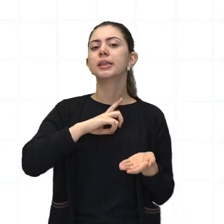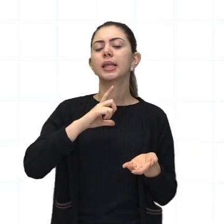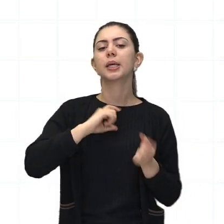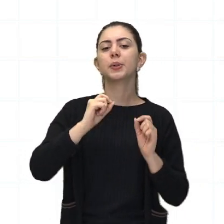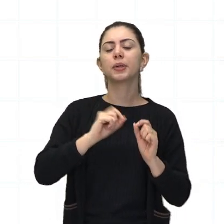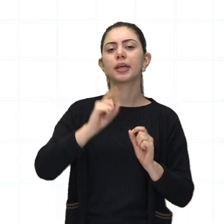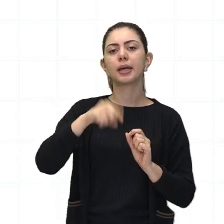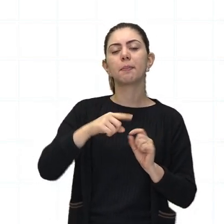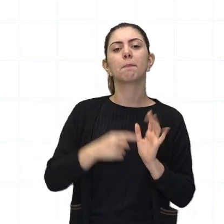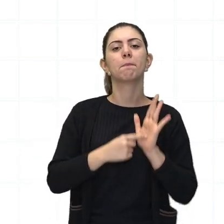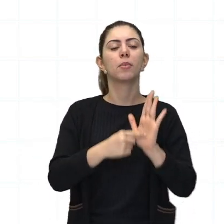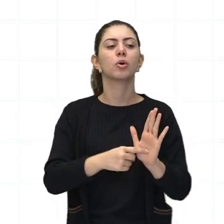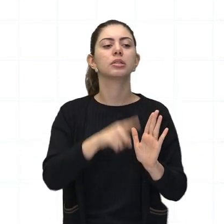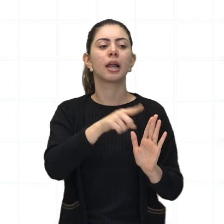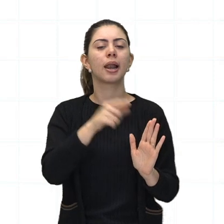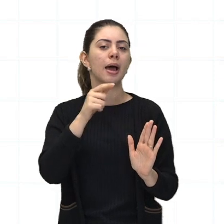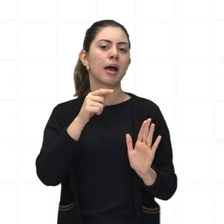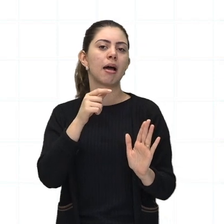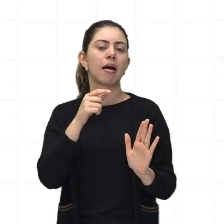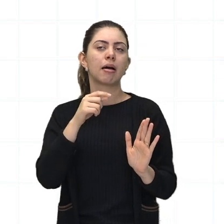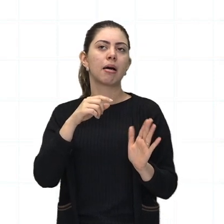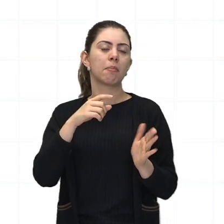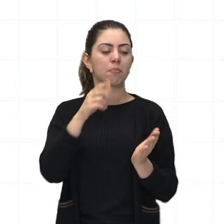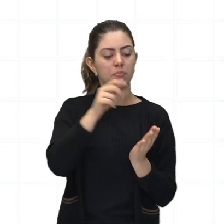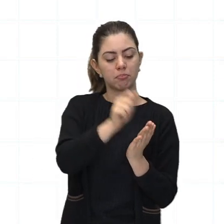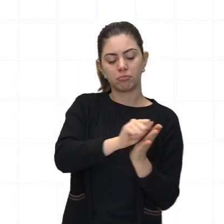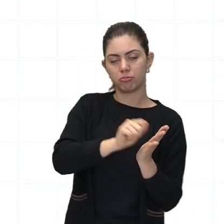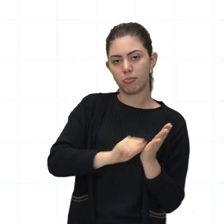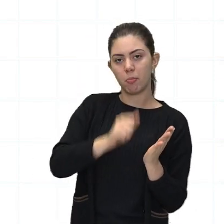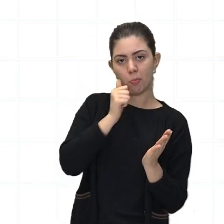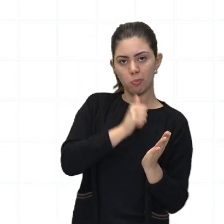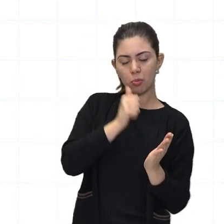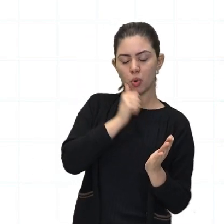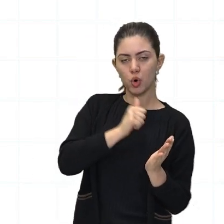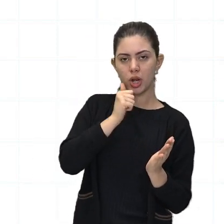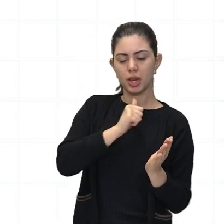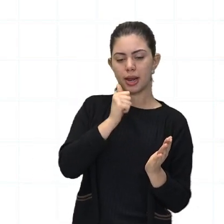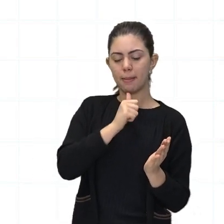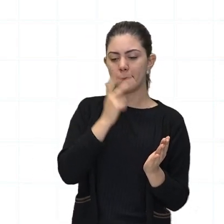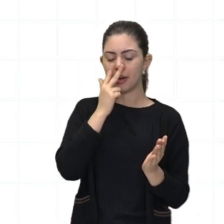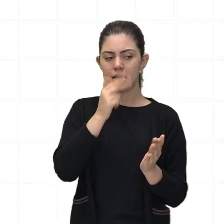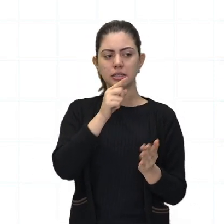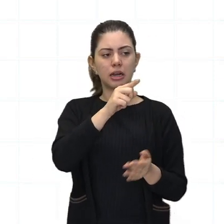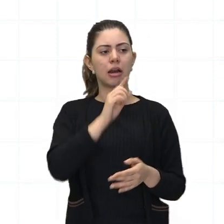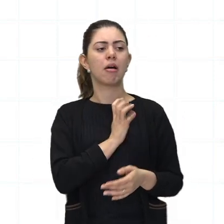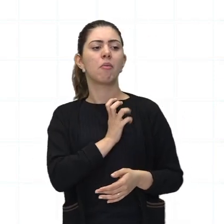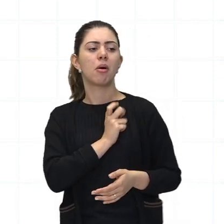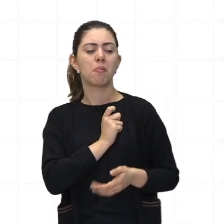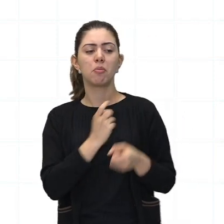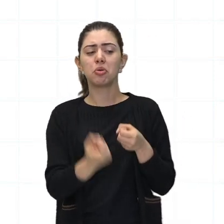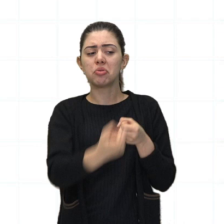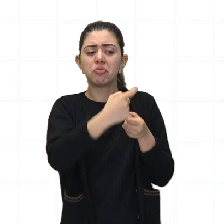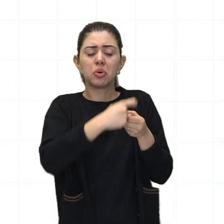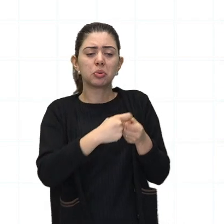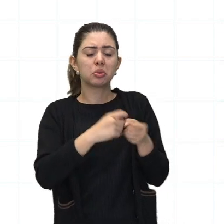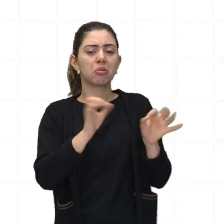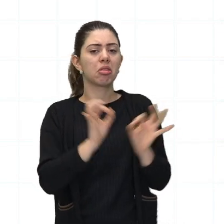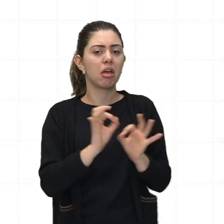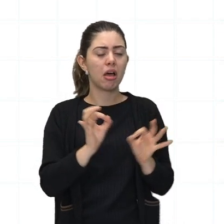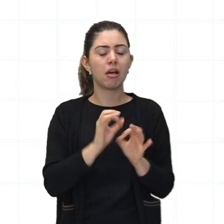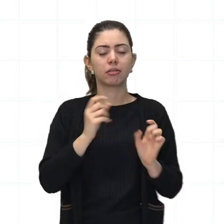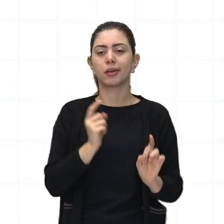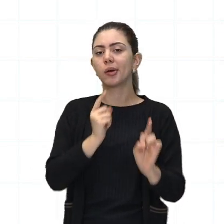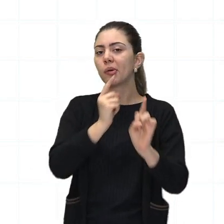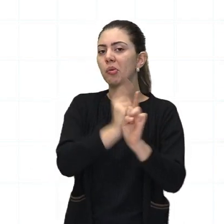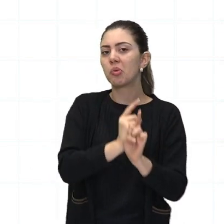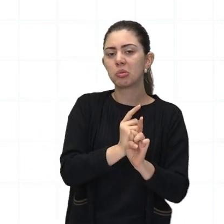sente saudade da pessoa amada, que diz que ele não cumpriu aquilo que combinou, provavelmente um encontro que eles haviam